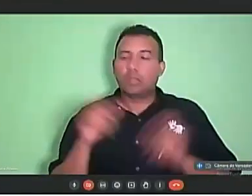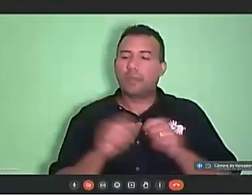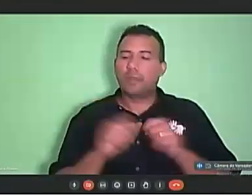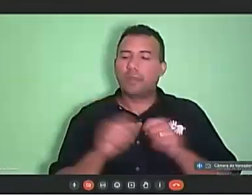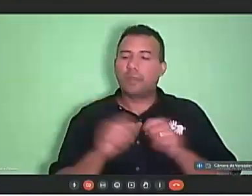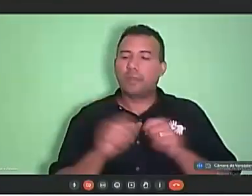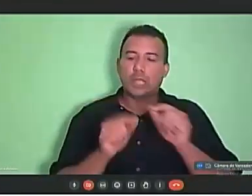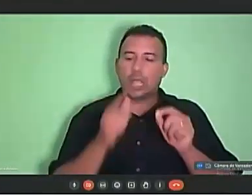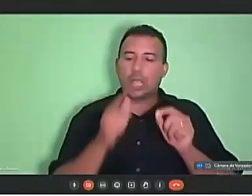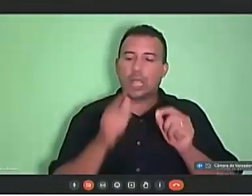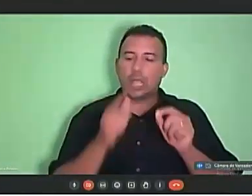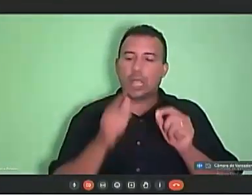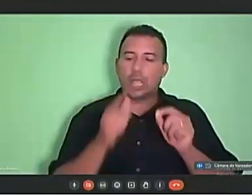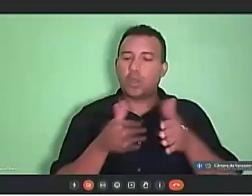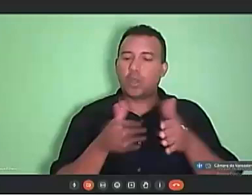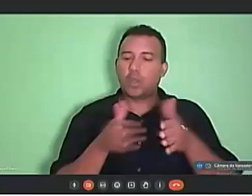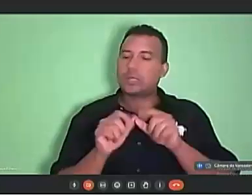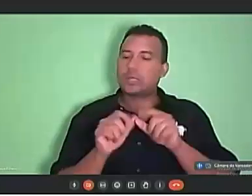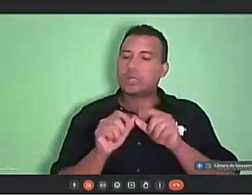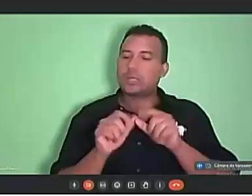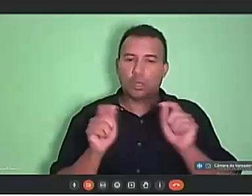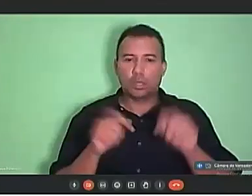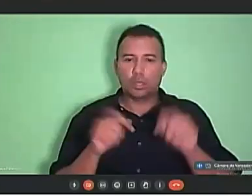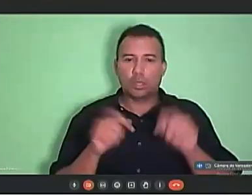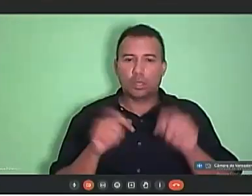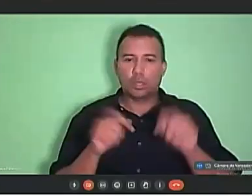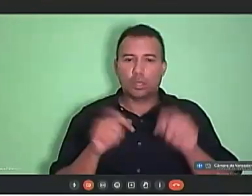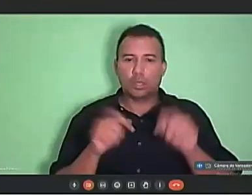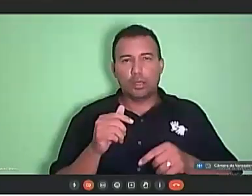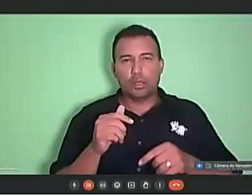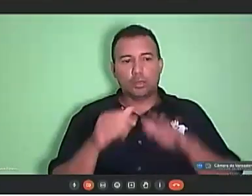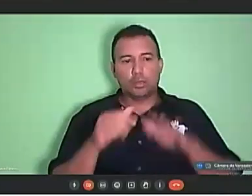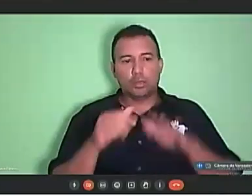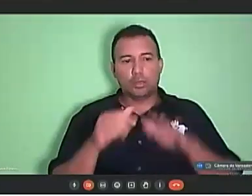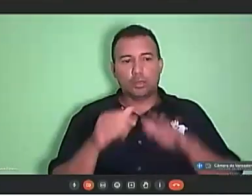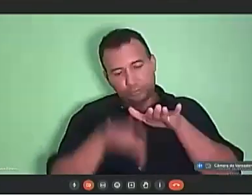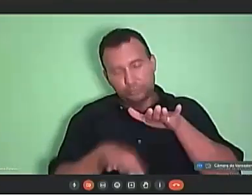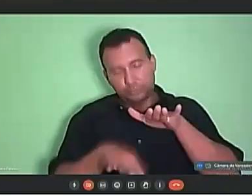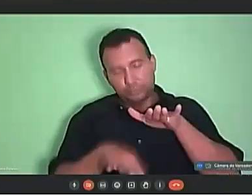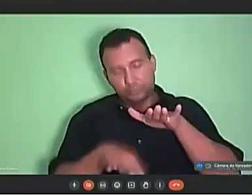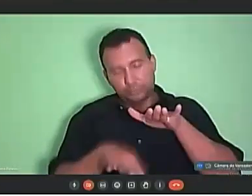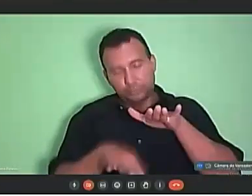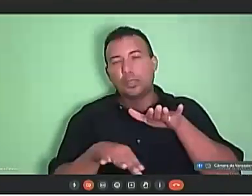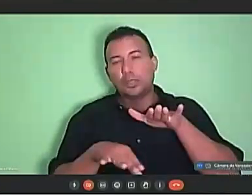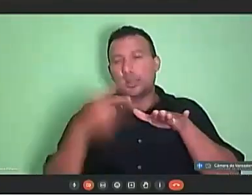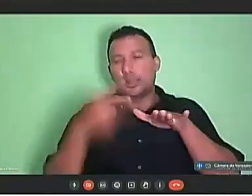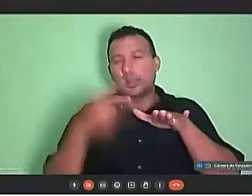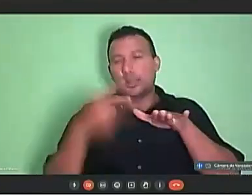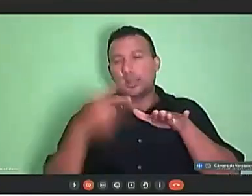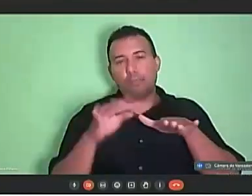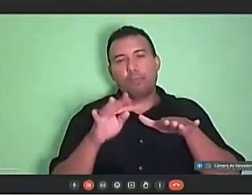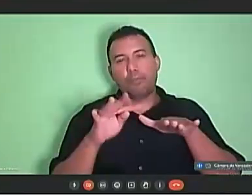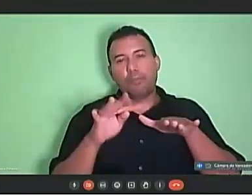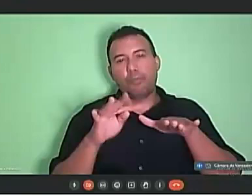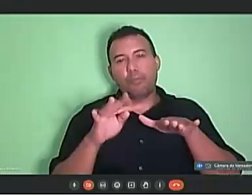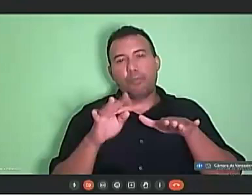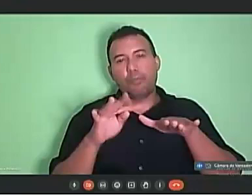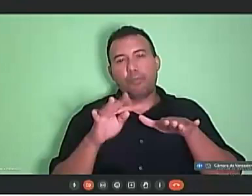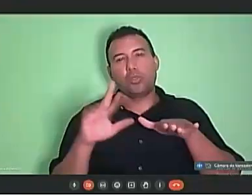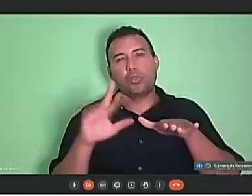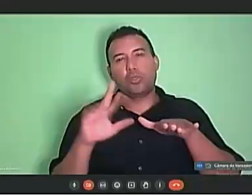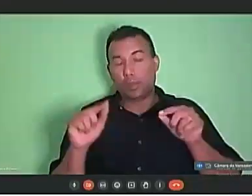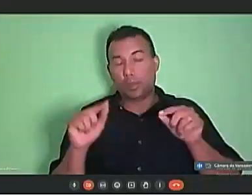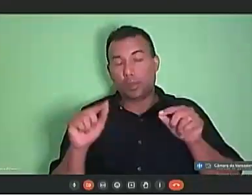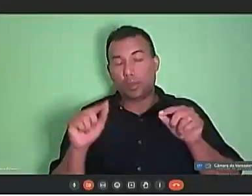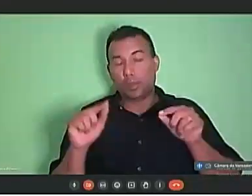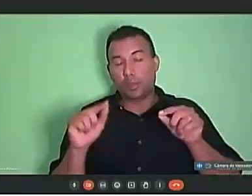tentar melhorar, ou melhor, rebaixar o nível das enchentes aqui em Porto Vitória. A primeira pergunta que todo mundo sempre fez